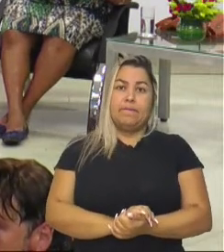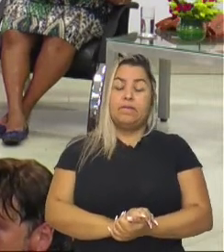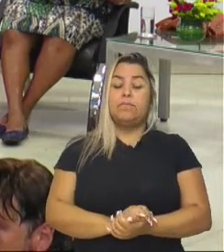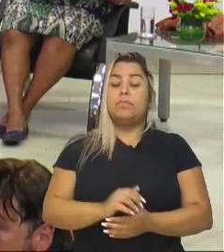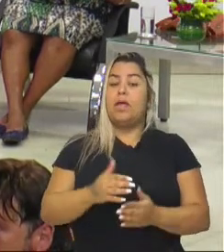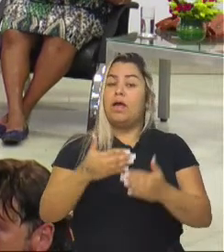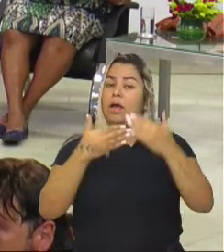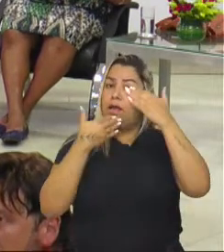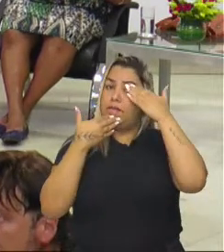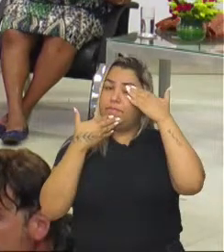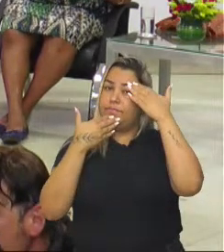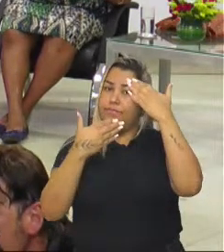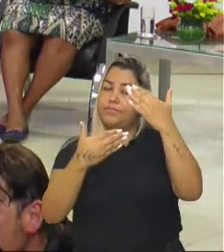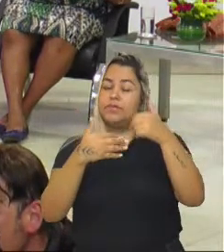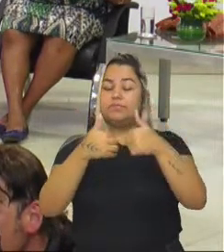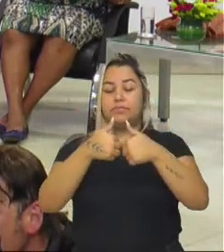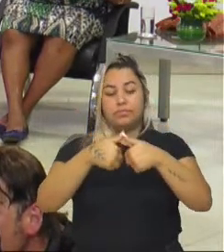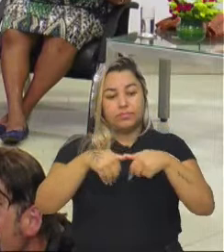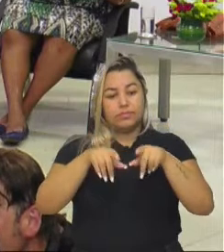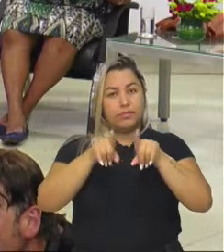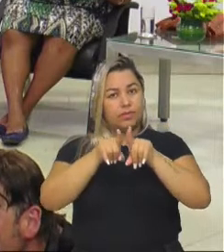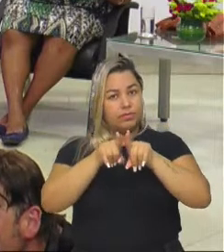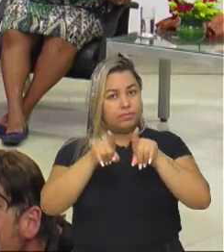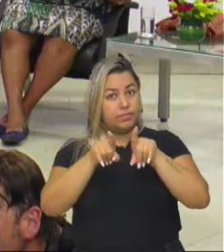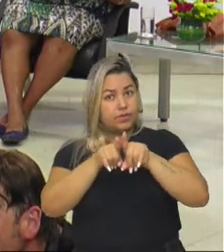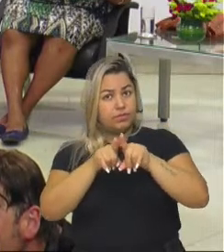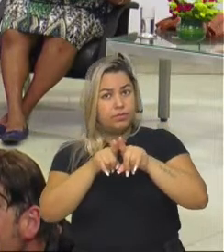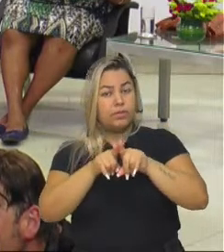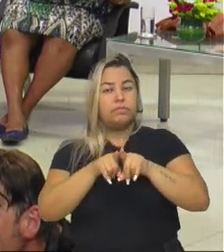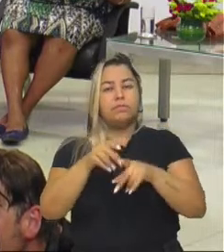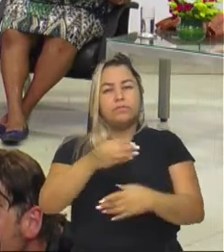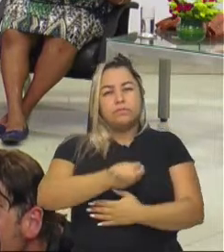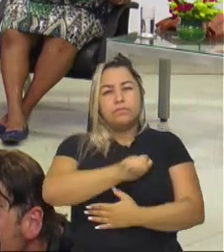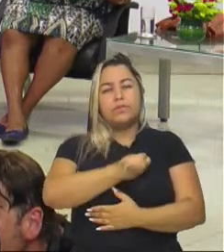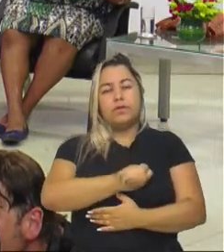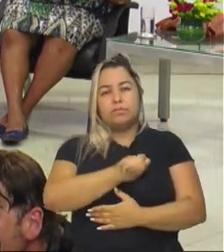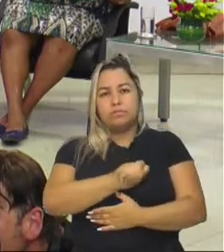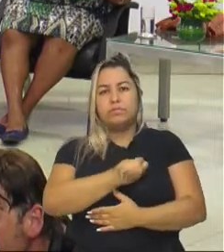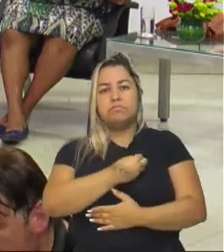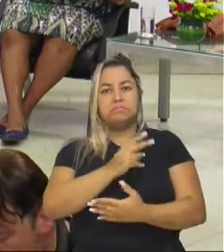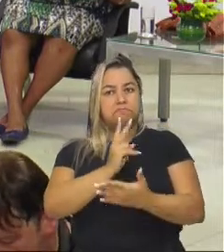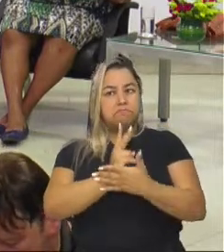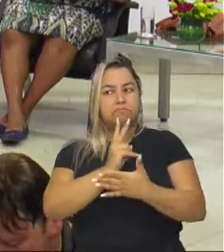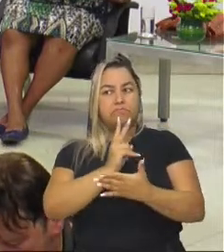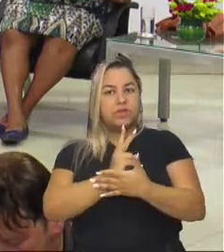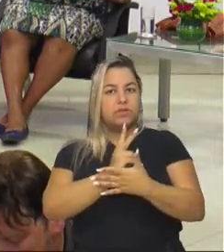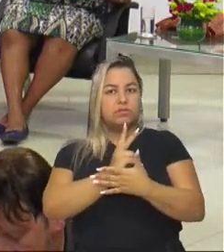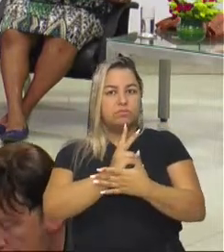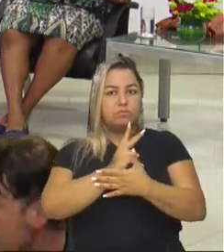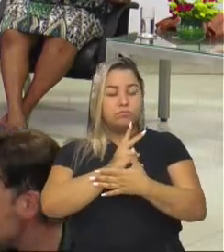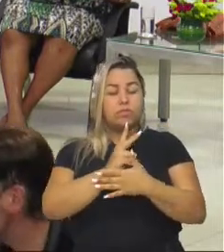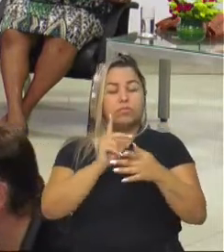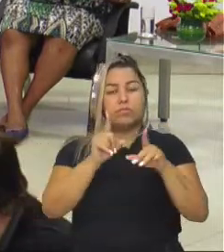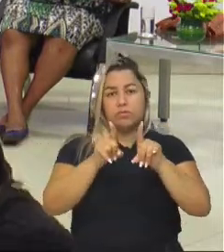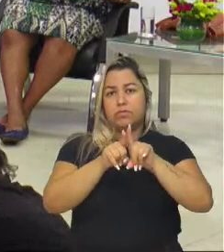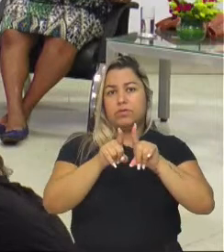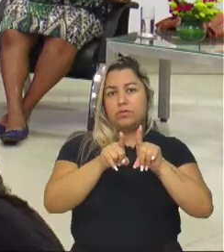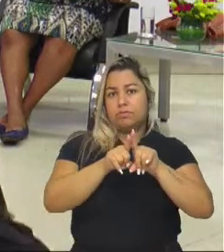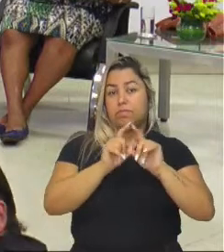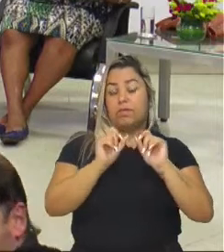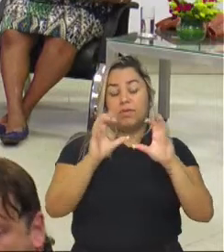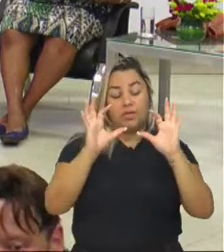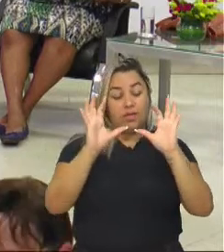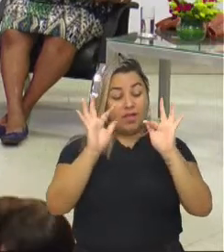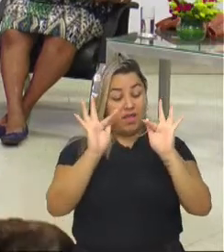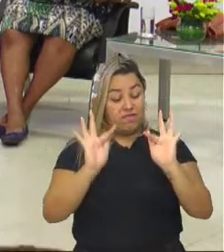Primeiro, agradecer de poder estar aqui com vocês, de poder viver no mesmo tempo de vocês. É muito feliz mesmo